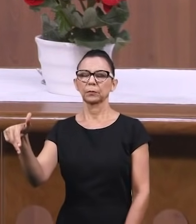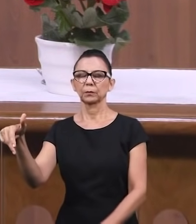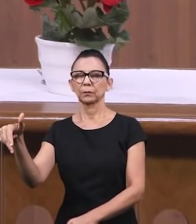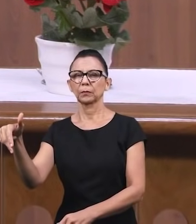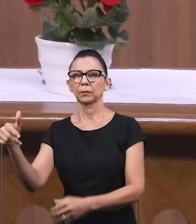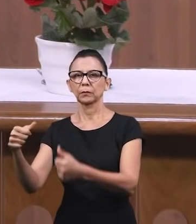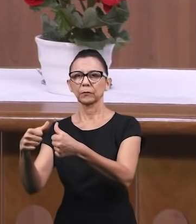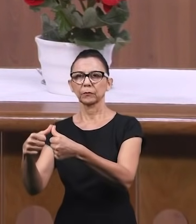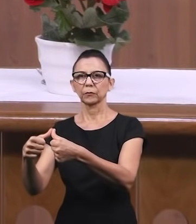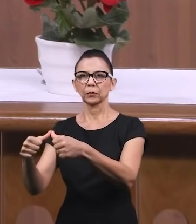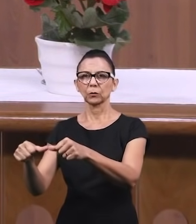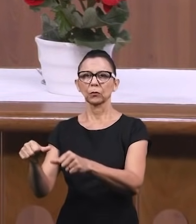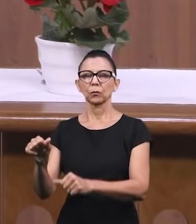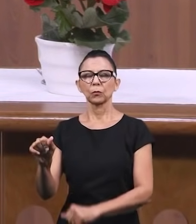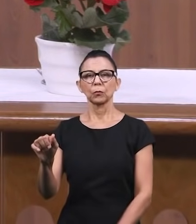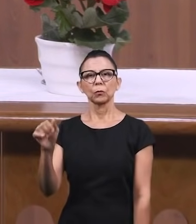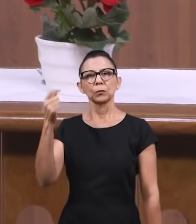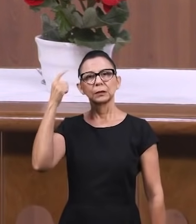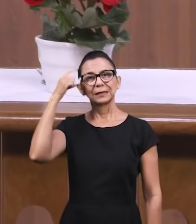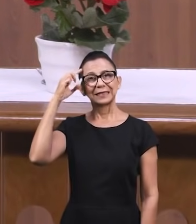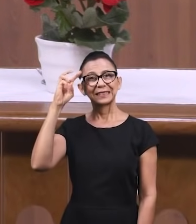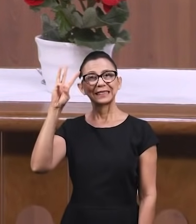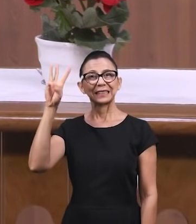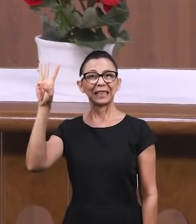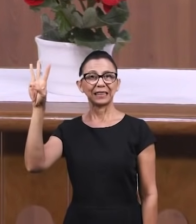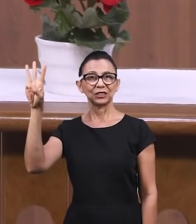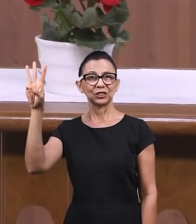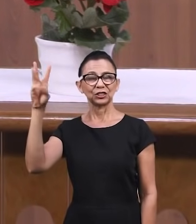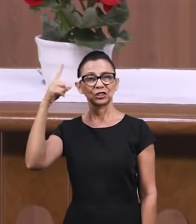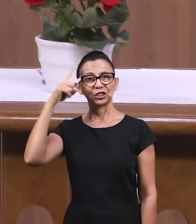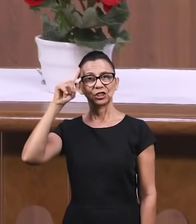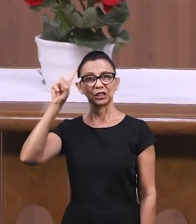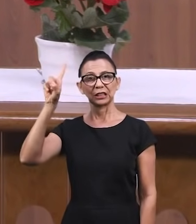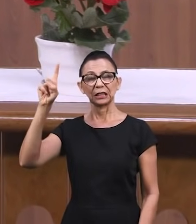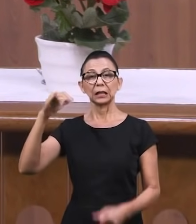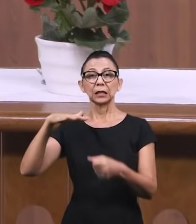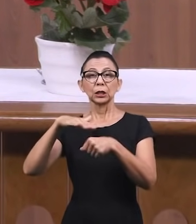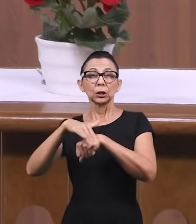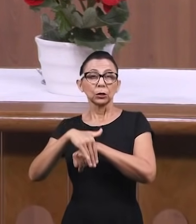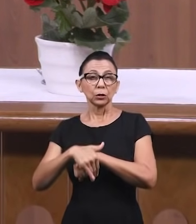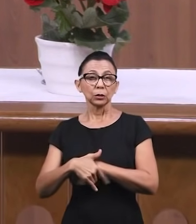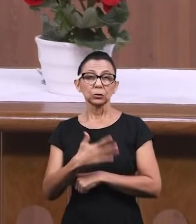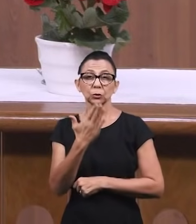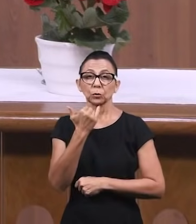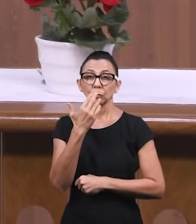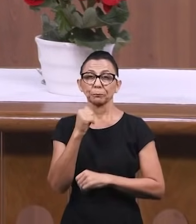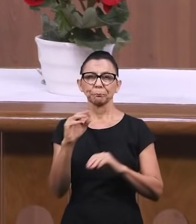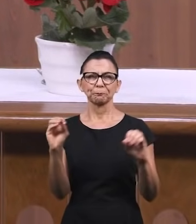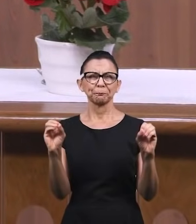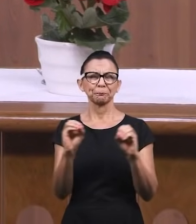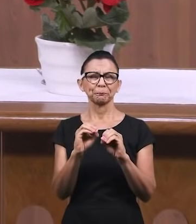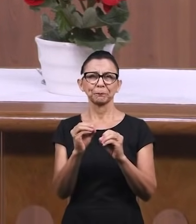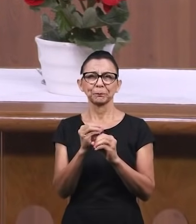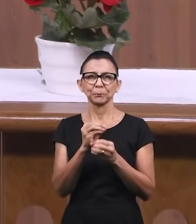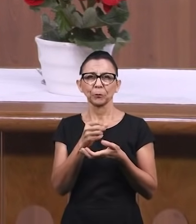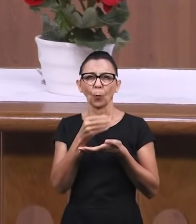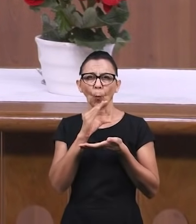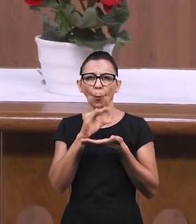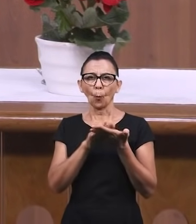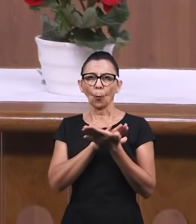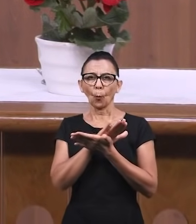Ficou lá 3 dias e 3 noites sem comer e